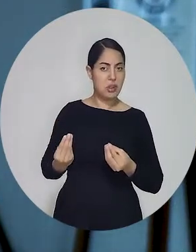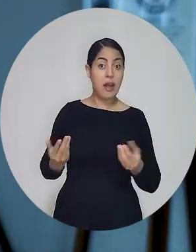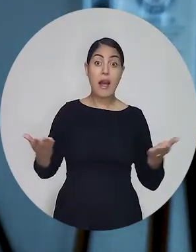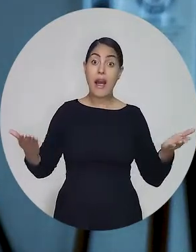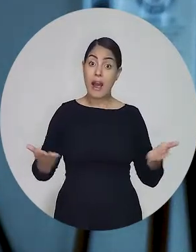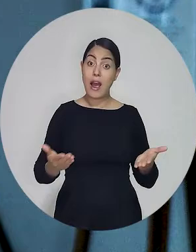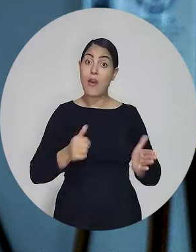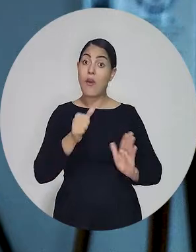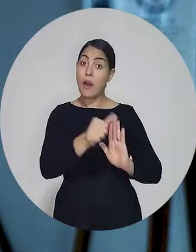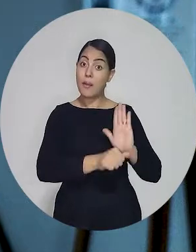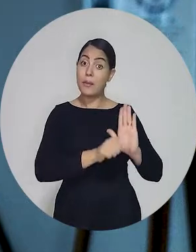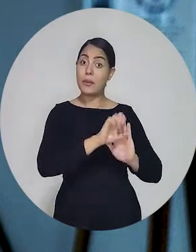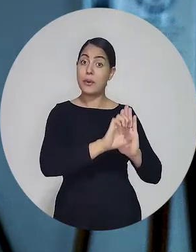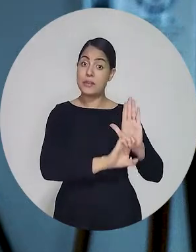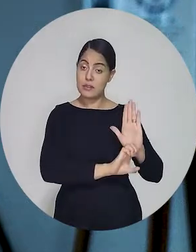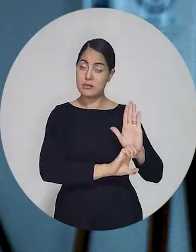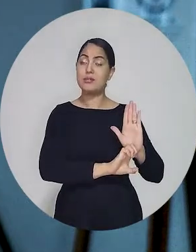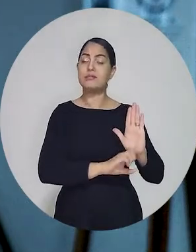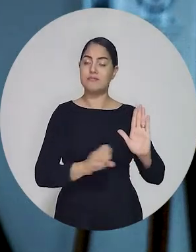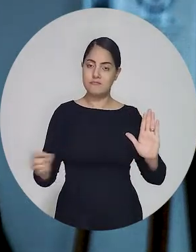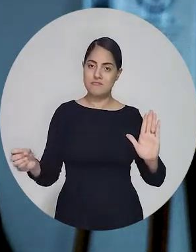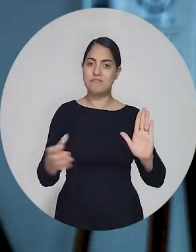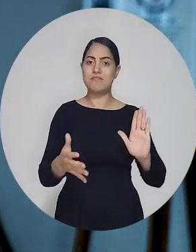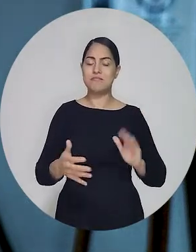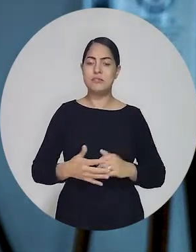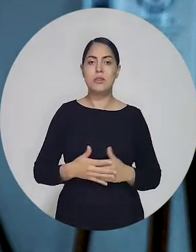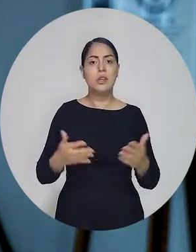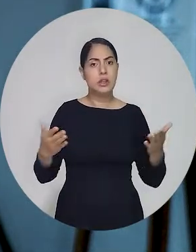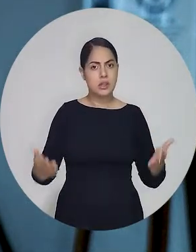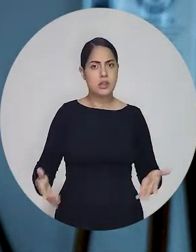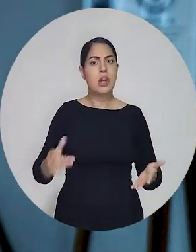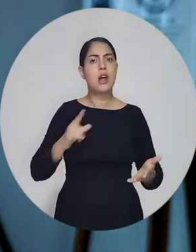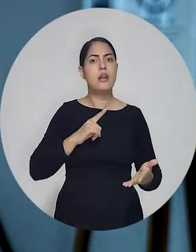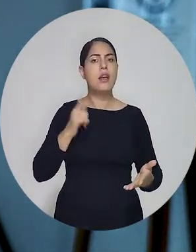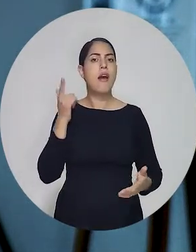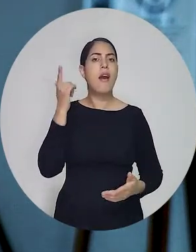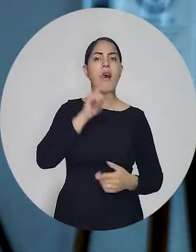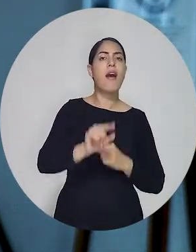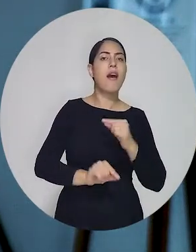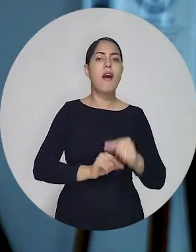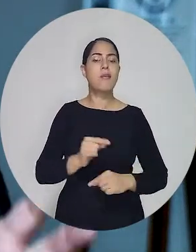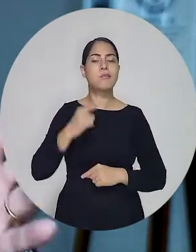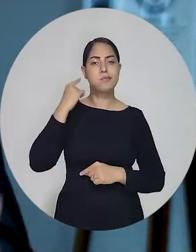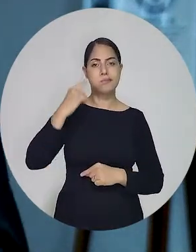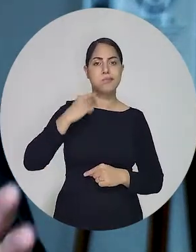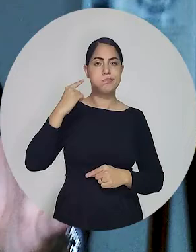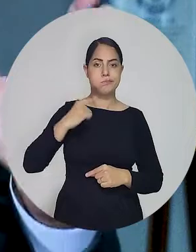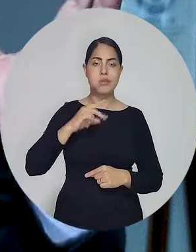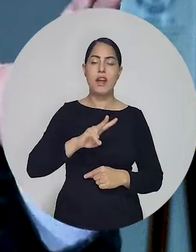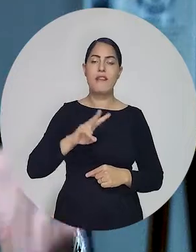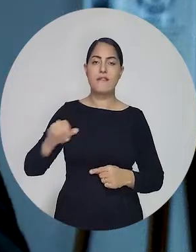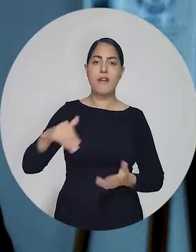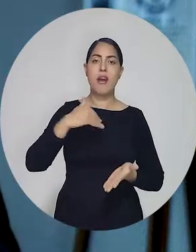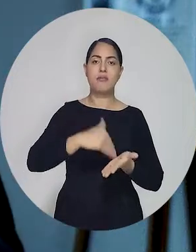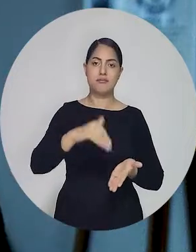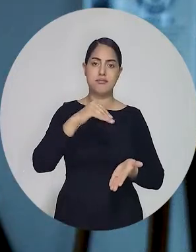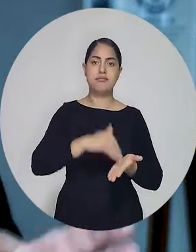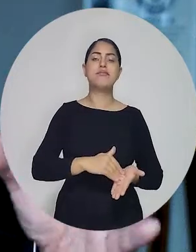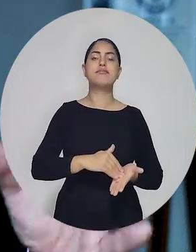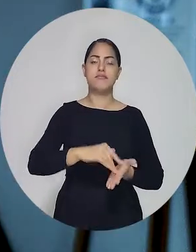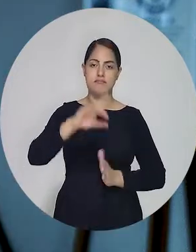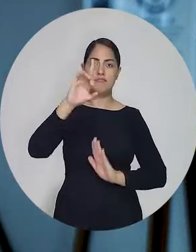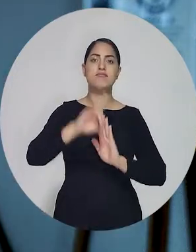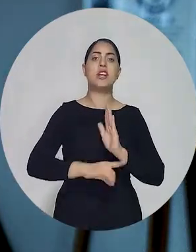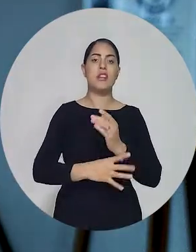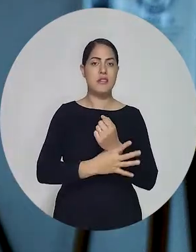anteriormente. Quem ganha com isso não é apenas a advocacia. São os constituintes, são os cidadãos que têm em seus escritórios de advocacia